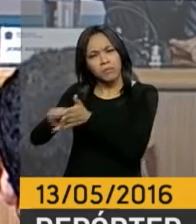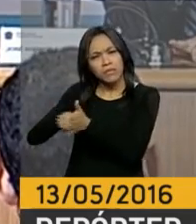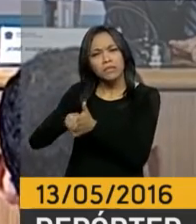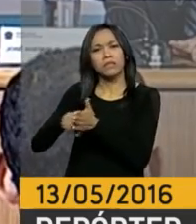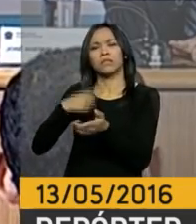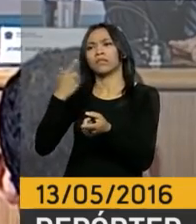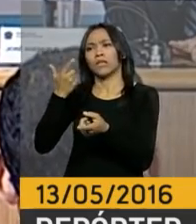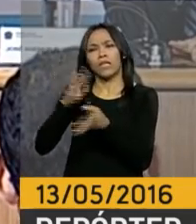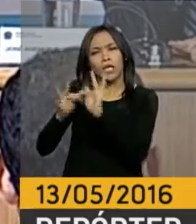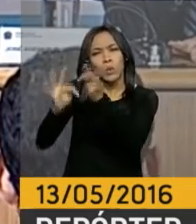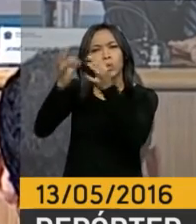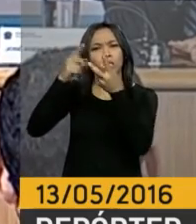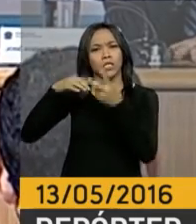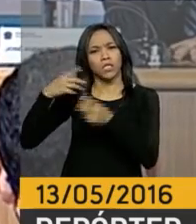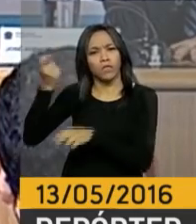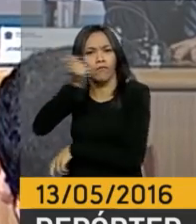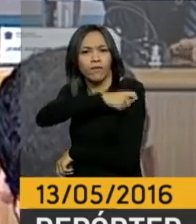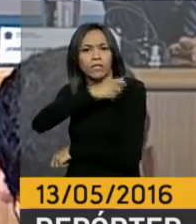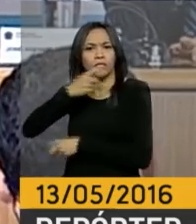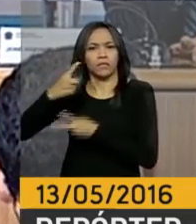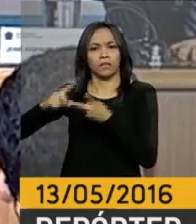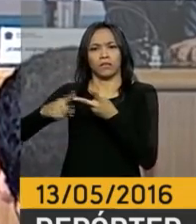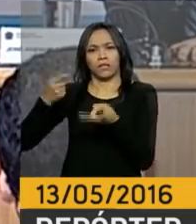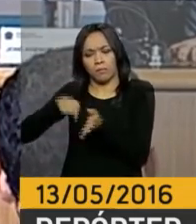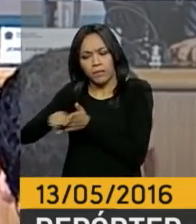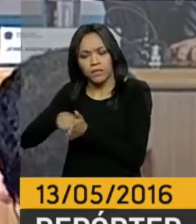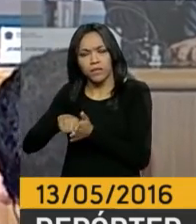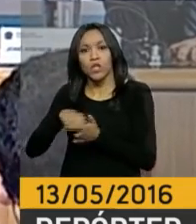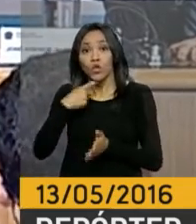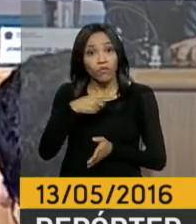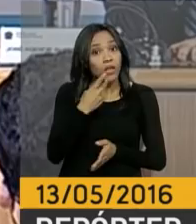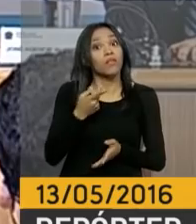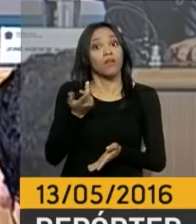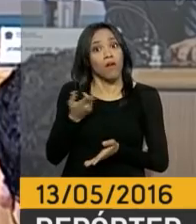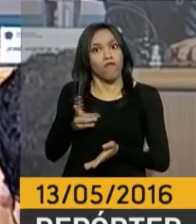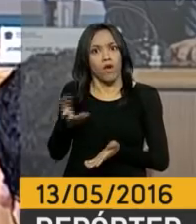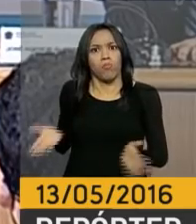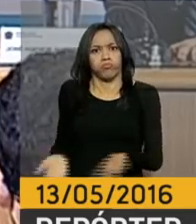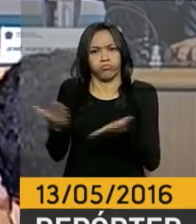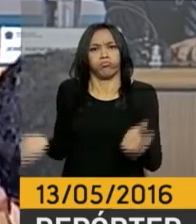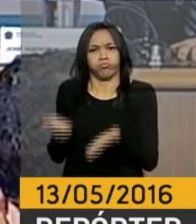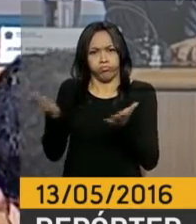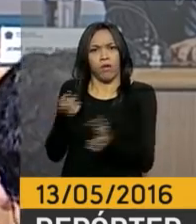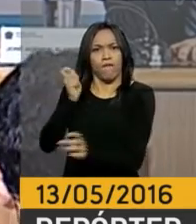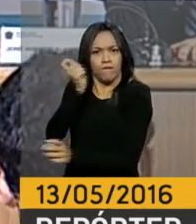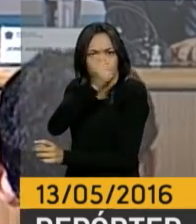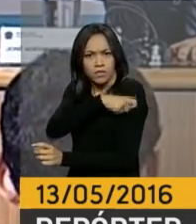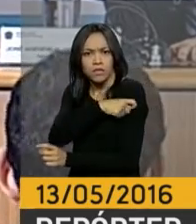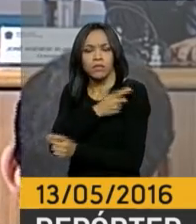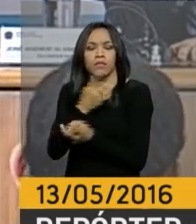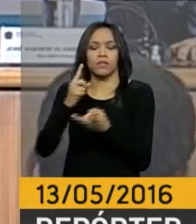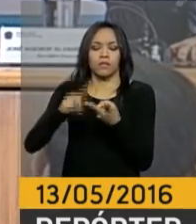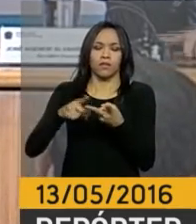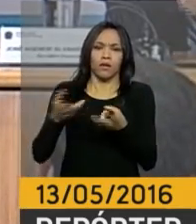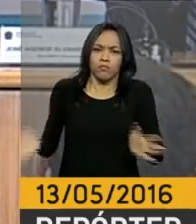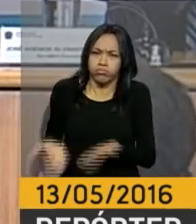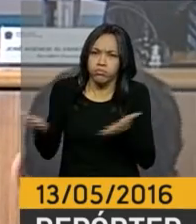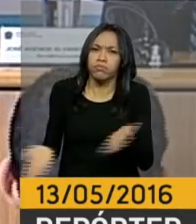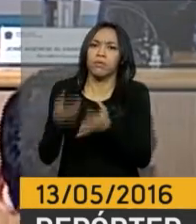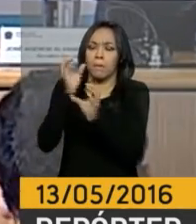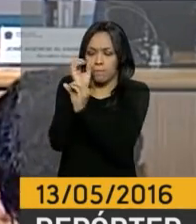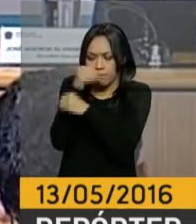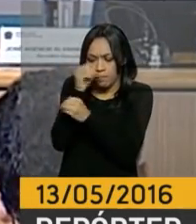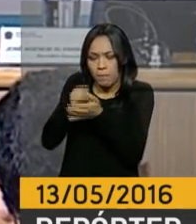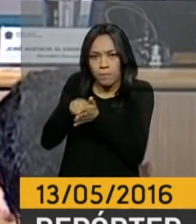eh Não tô dizendo que nós não vamos investir em pesquisas em vacinas em eh em combate a